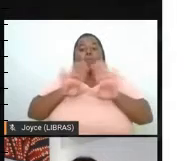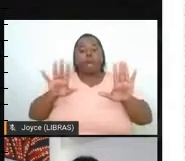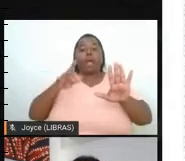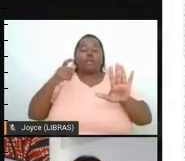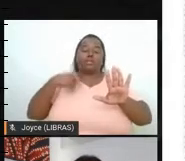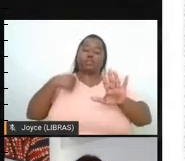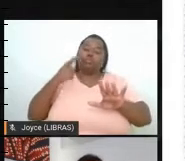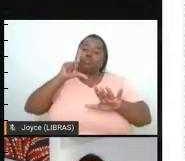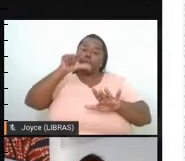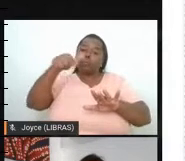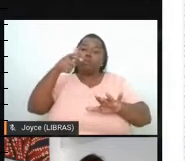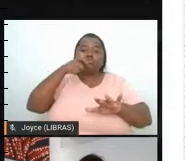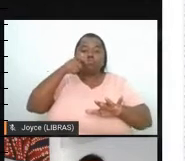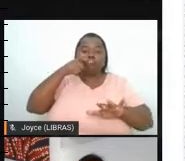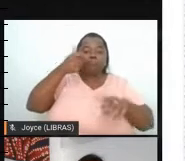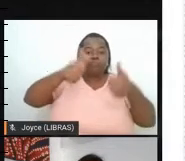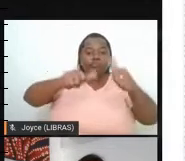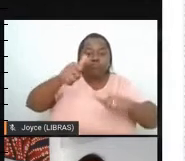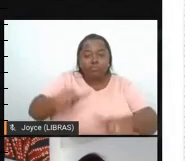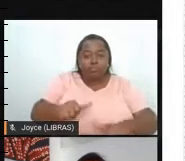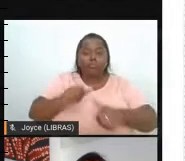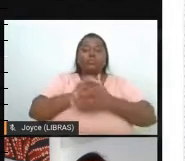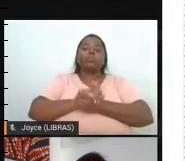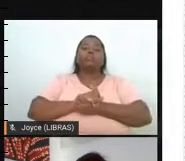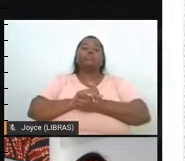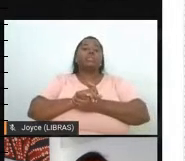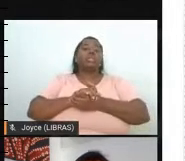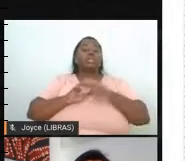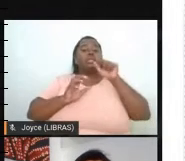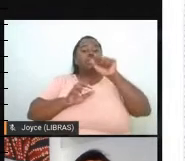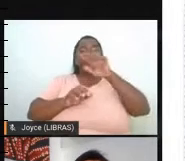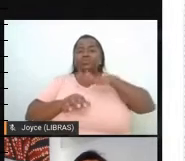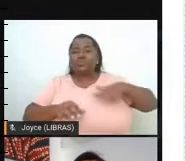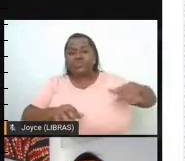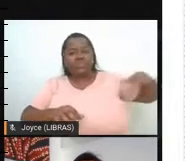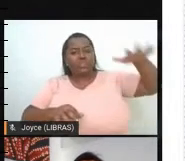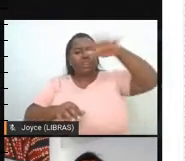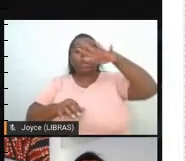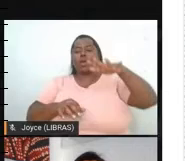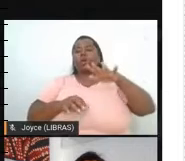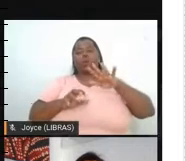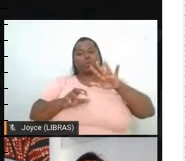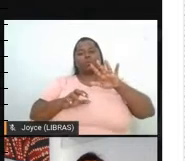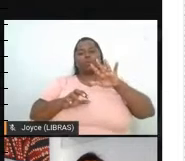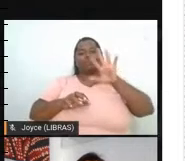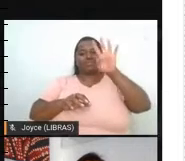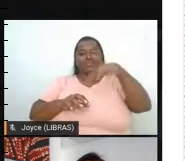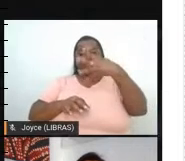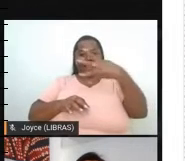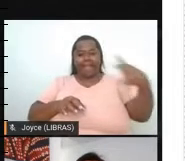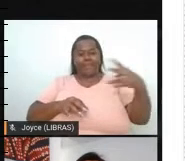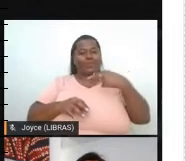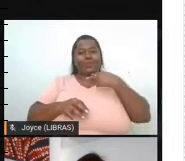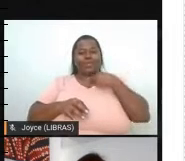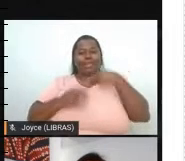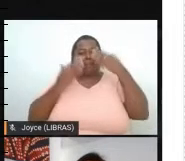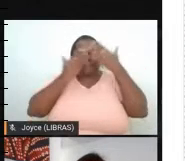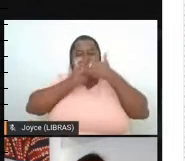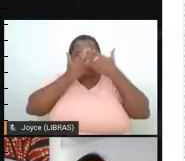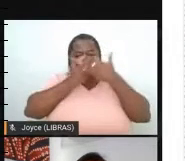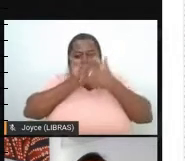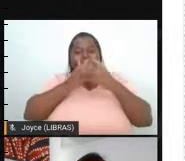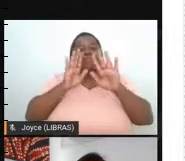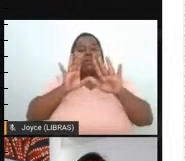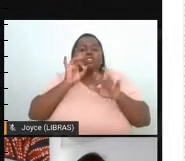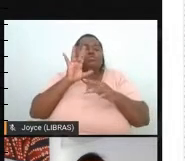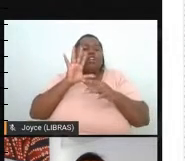tá? Então, isso aqui é geral, não é para conseguir ver mesmo, tá, esse slide, mas é para mostrar o relatório